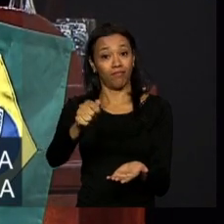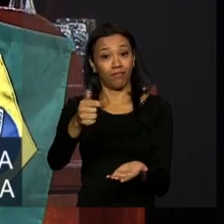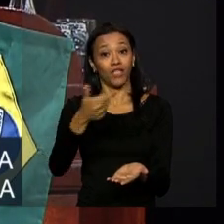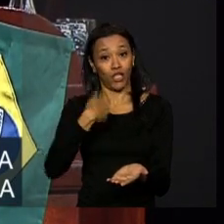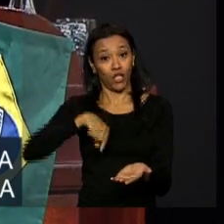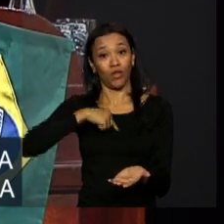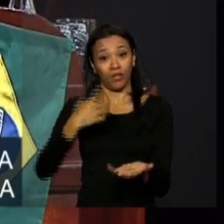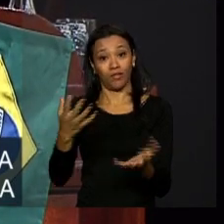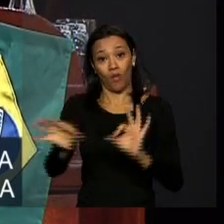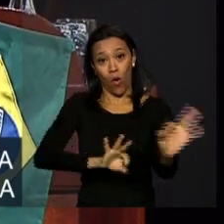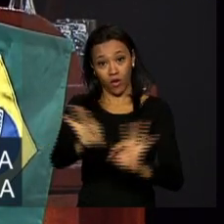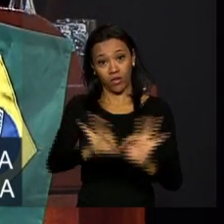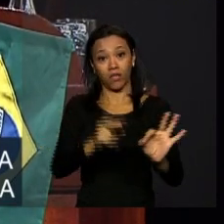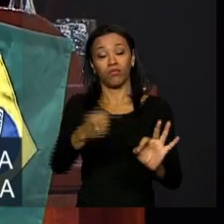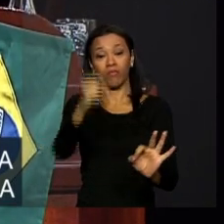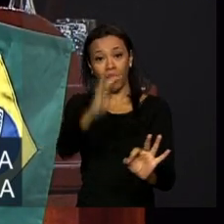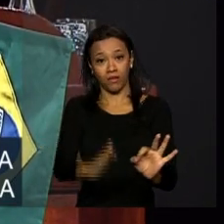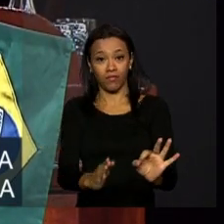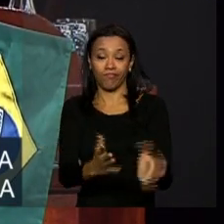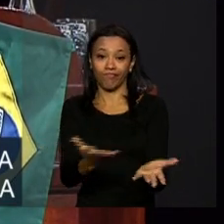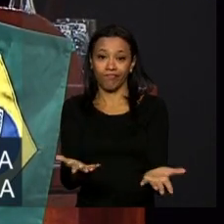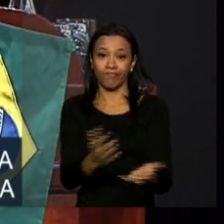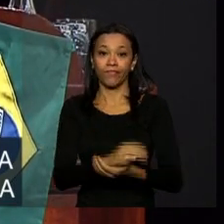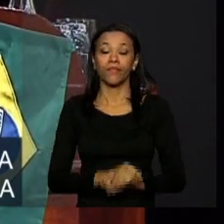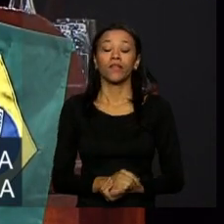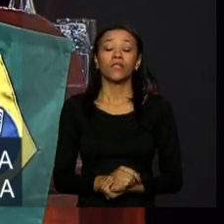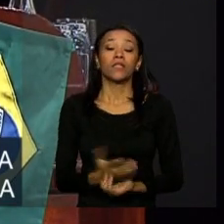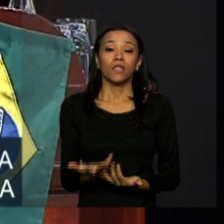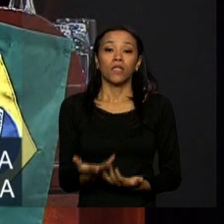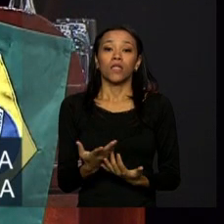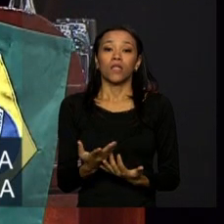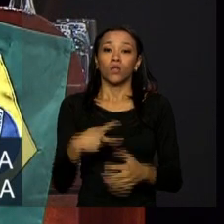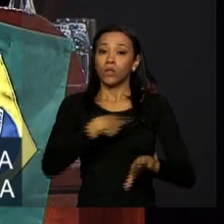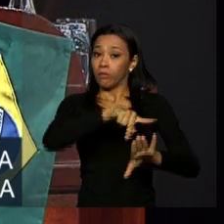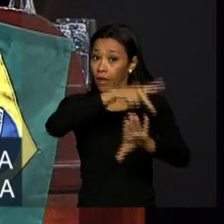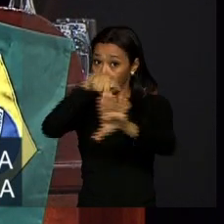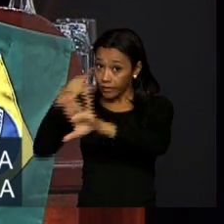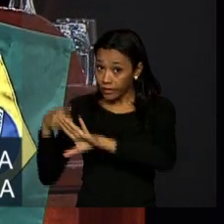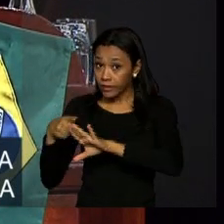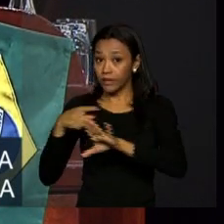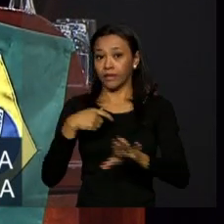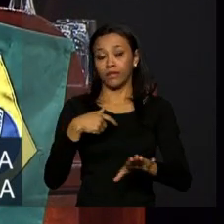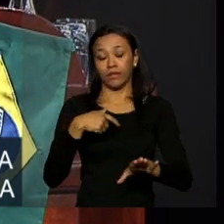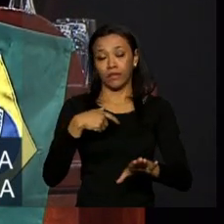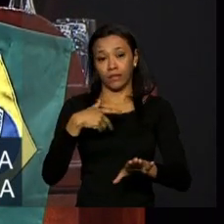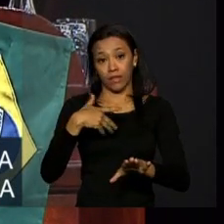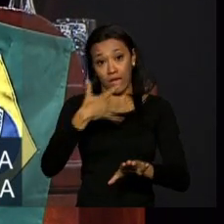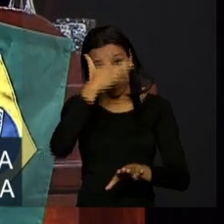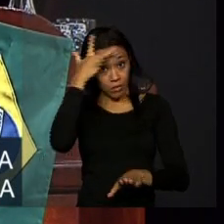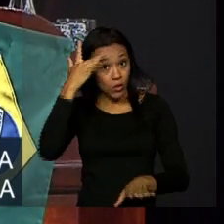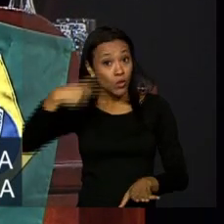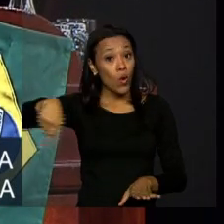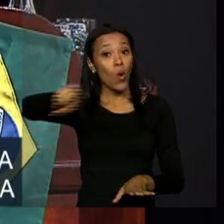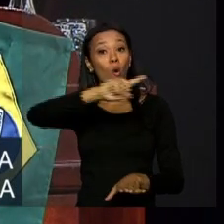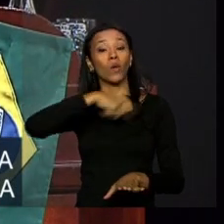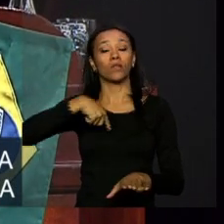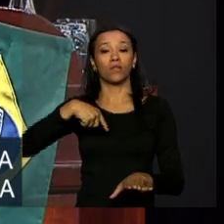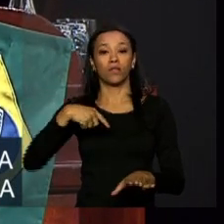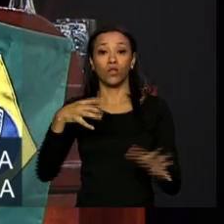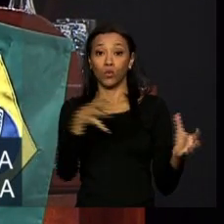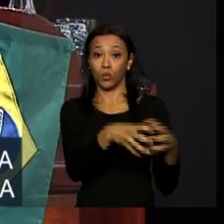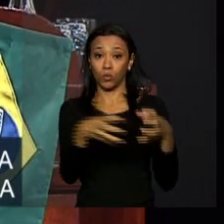mesmos sediamos para os países para as pessoas para as nações e para os times de